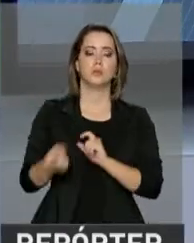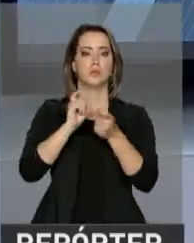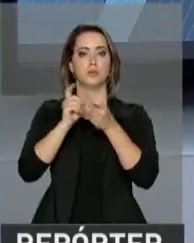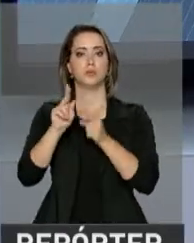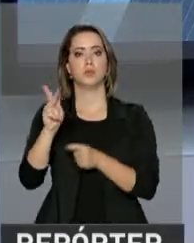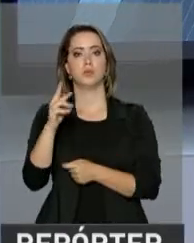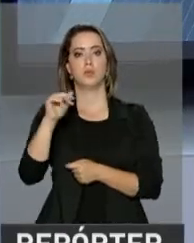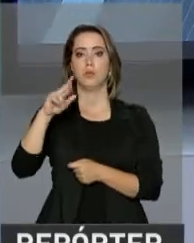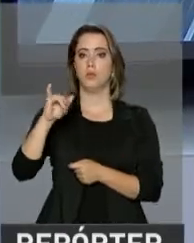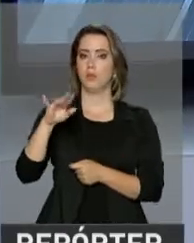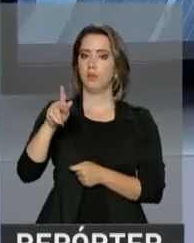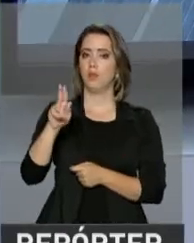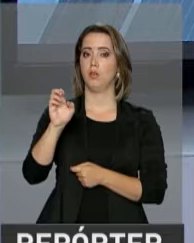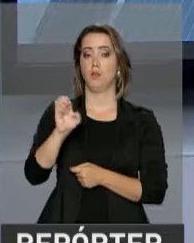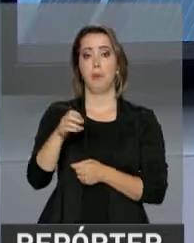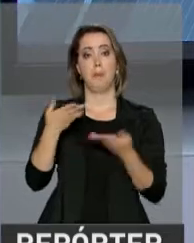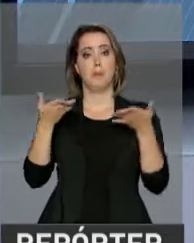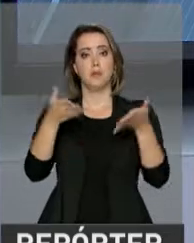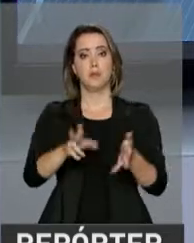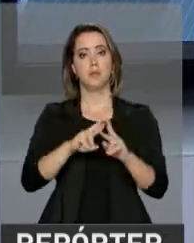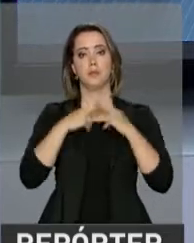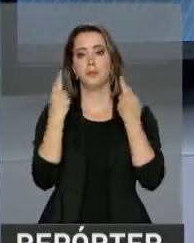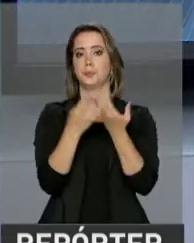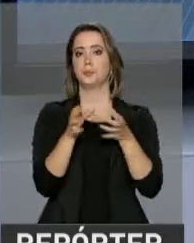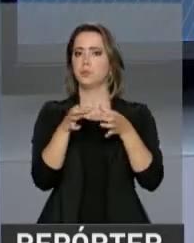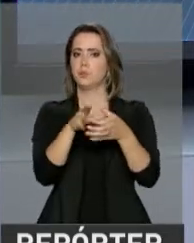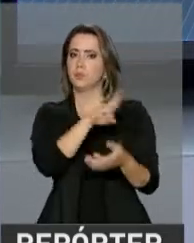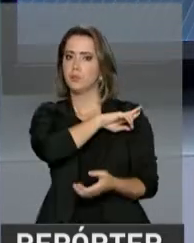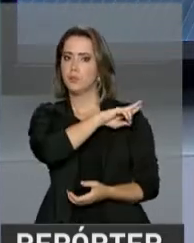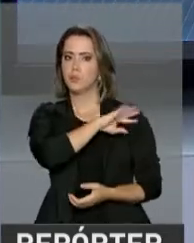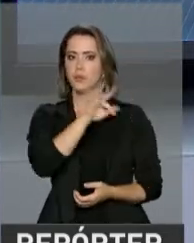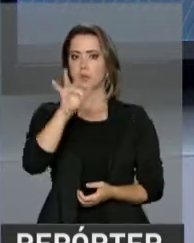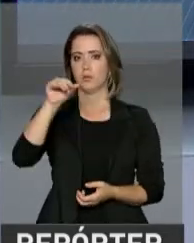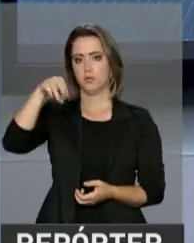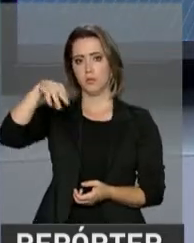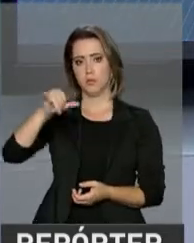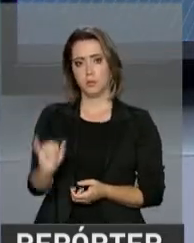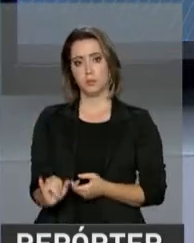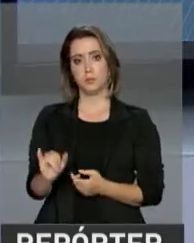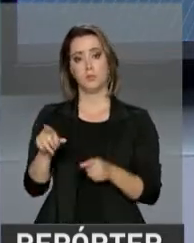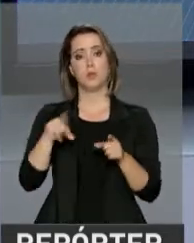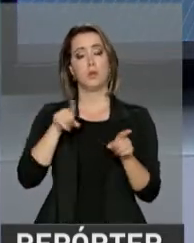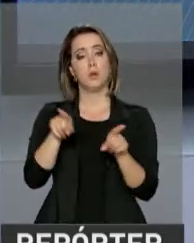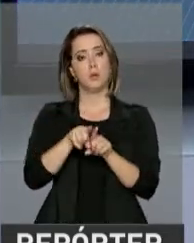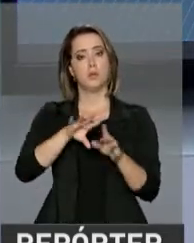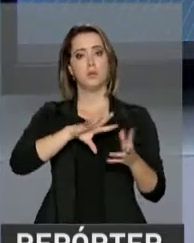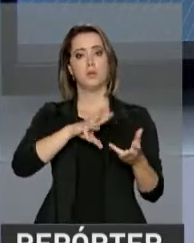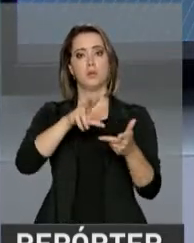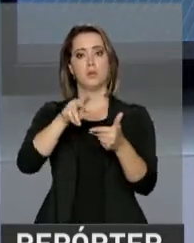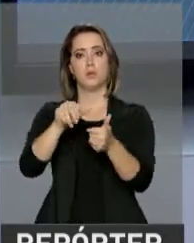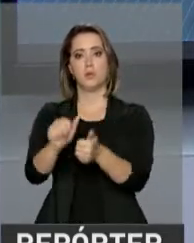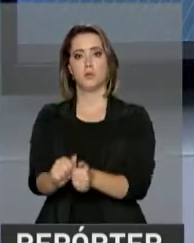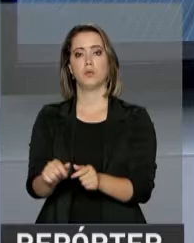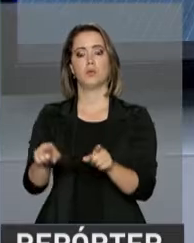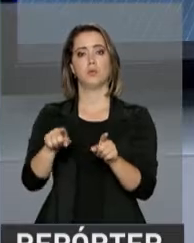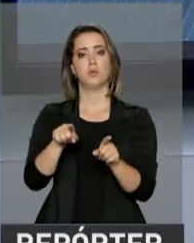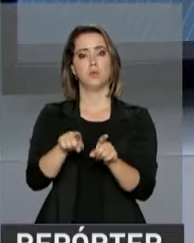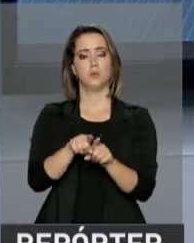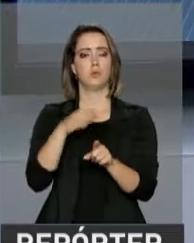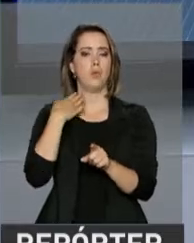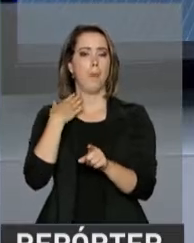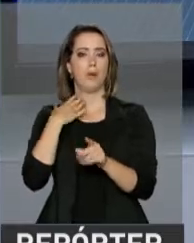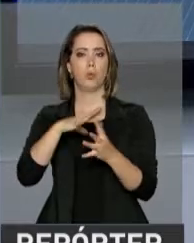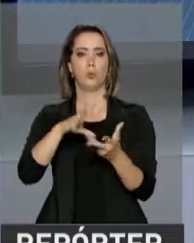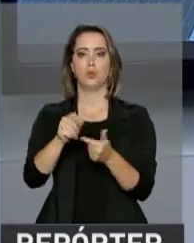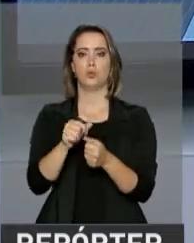ministro da fazenda e henrique meirelles participa de reuniões com representantes do fundo monetário internacional o fmi e também do banco